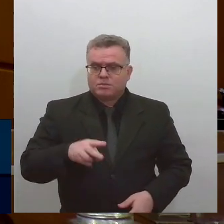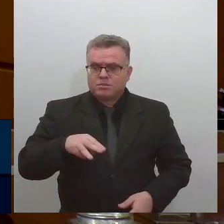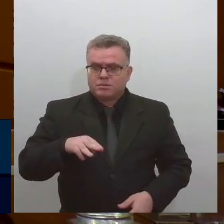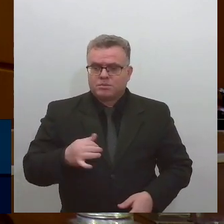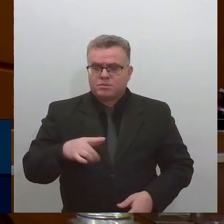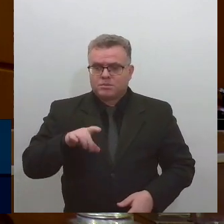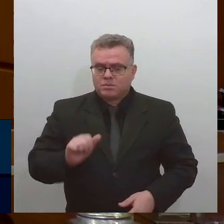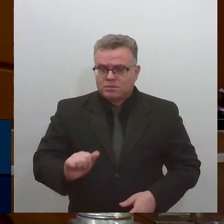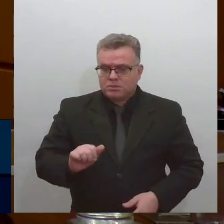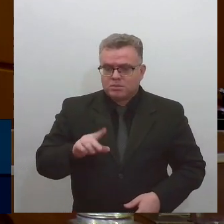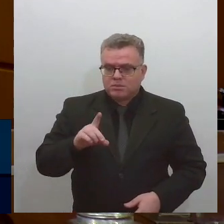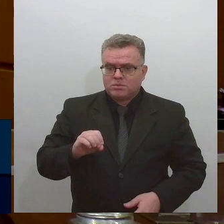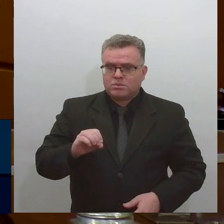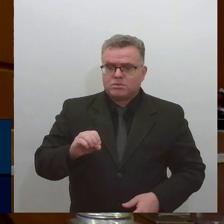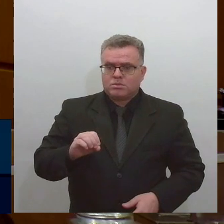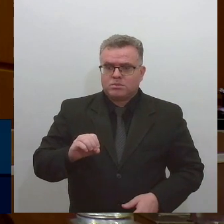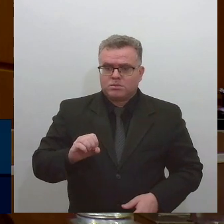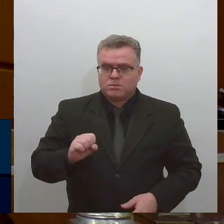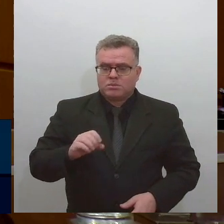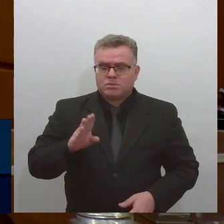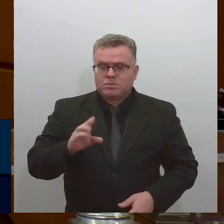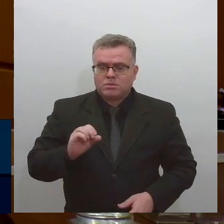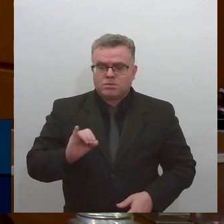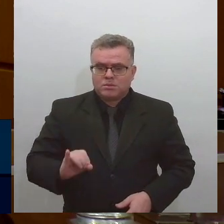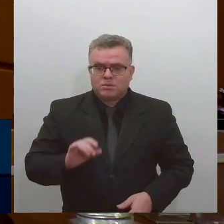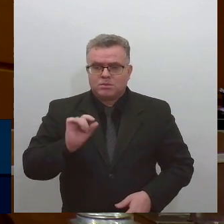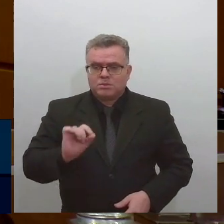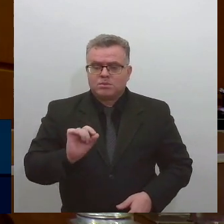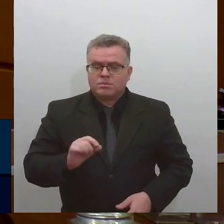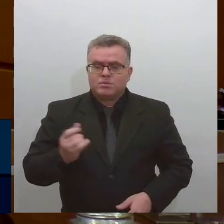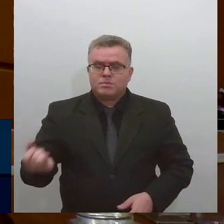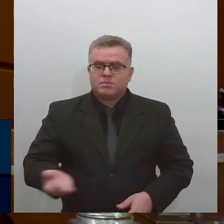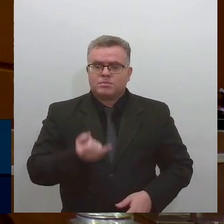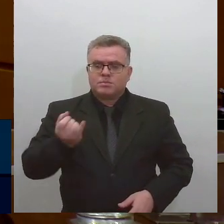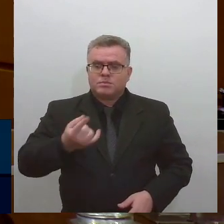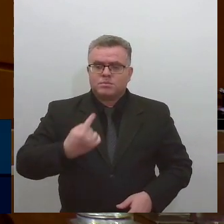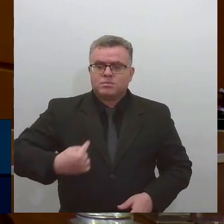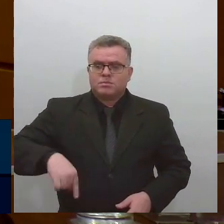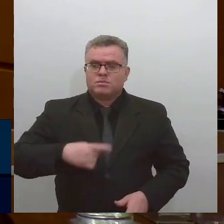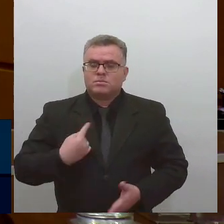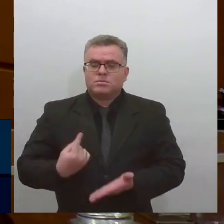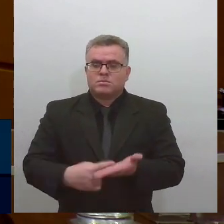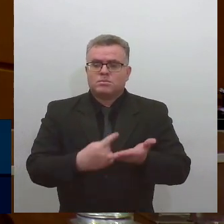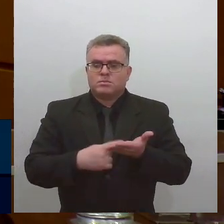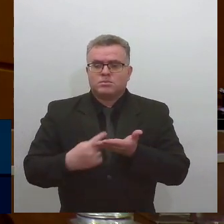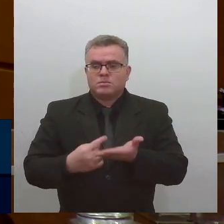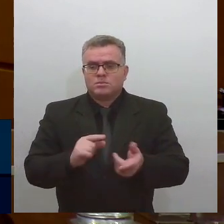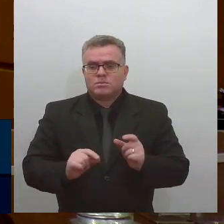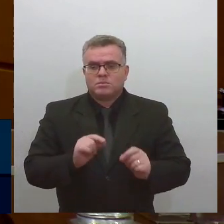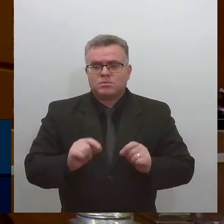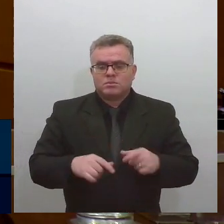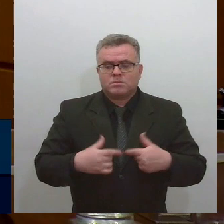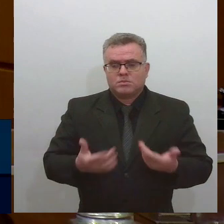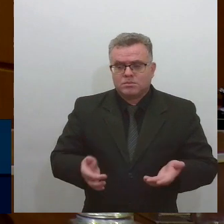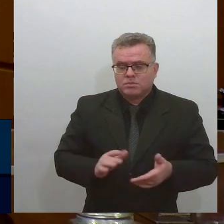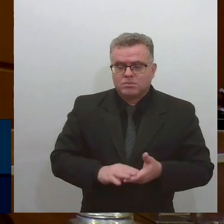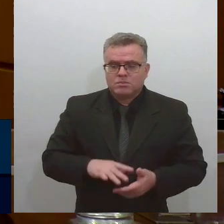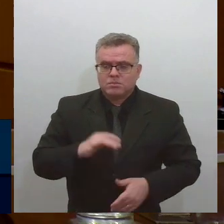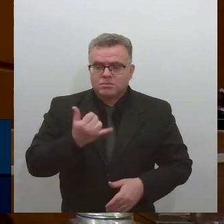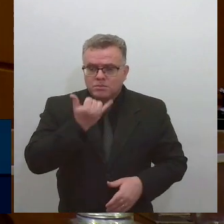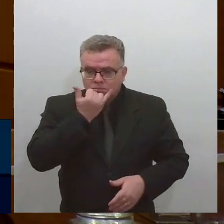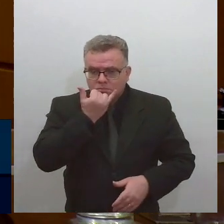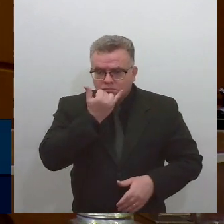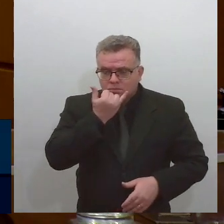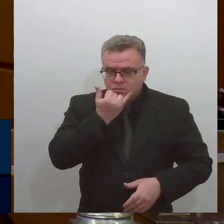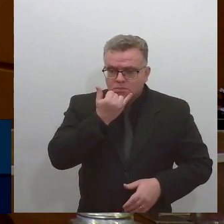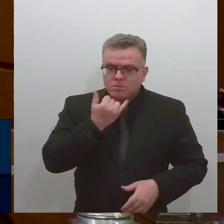importantes que a gente fez tá fazendo também é o seguinte Infelizmente o índice de acidentes em rodovias federais